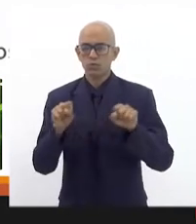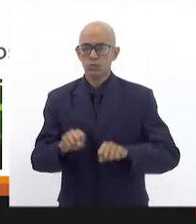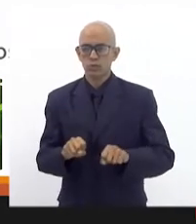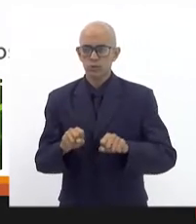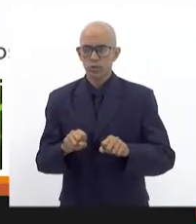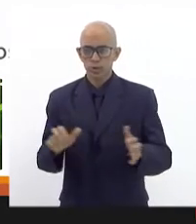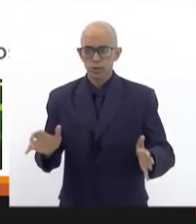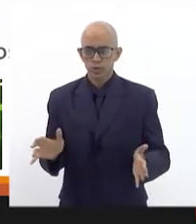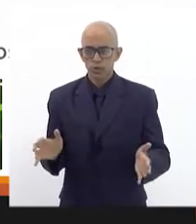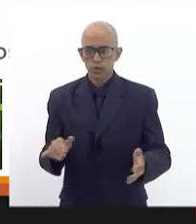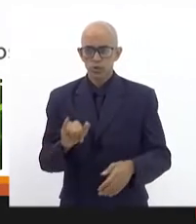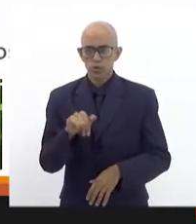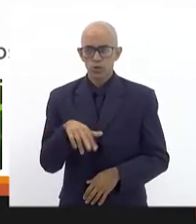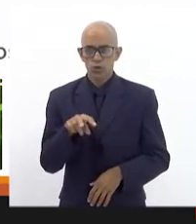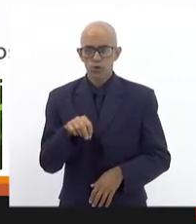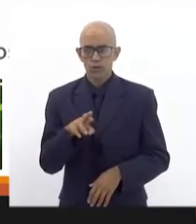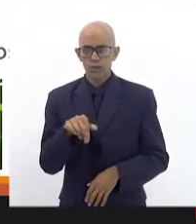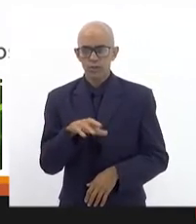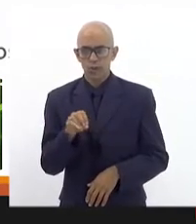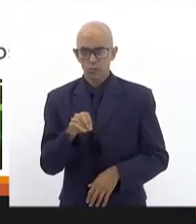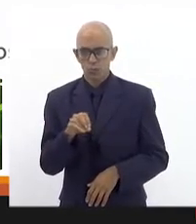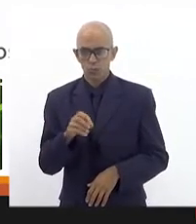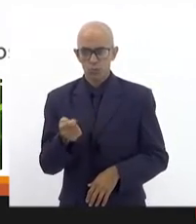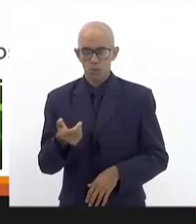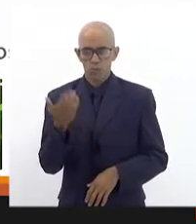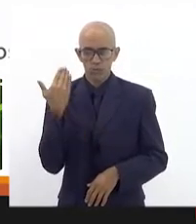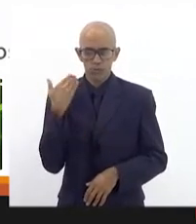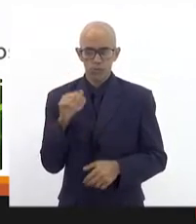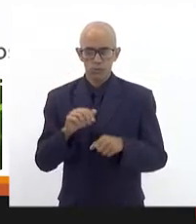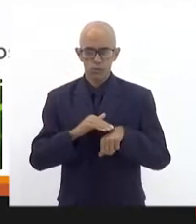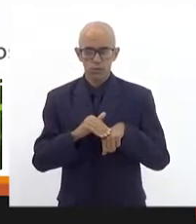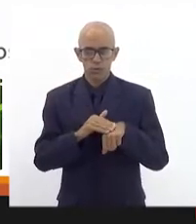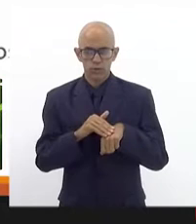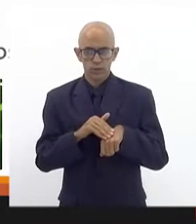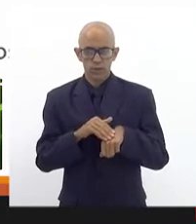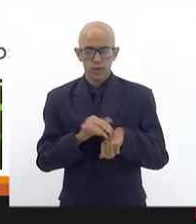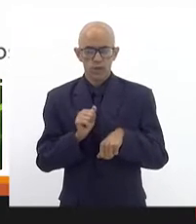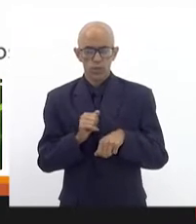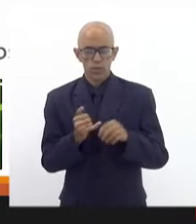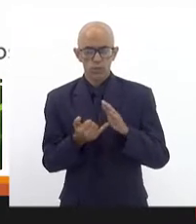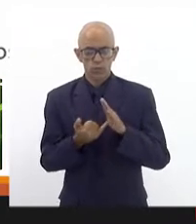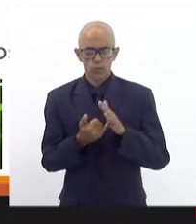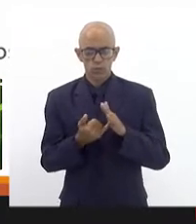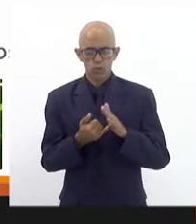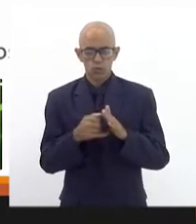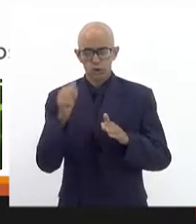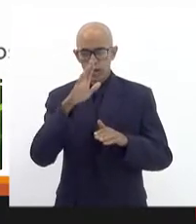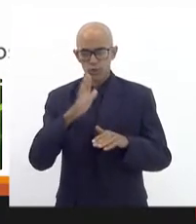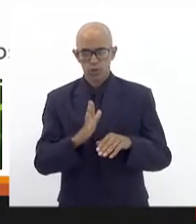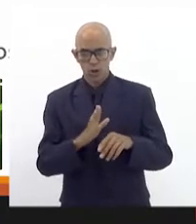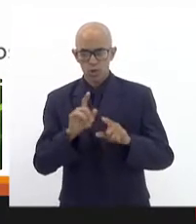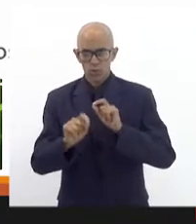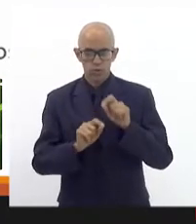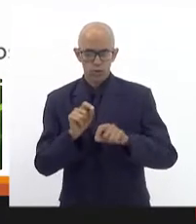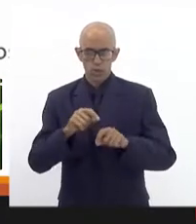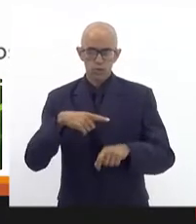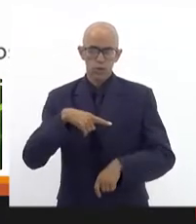falado, esses dias eu fiz, inclusive, uma conversa com entidades nacionais. Eu acho que nós temos